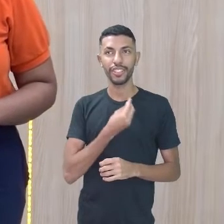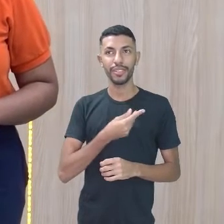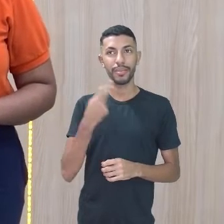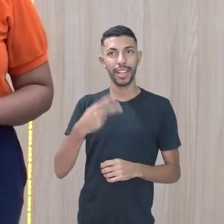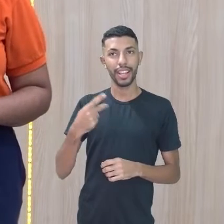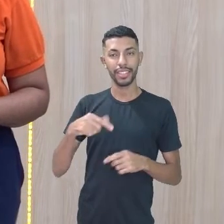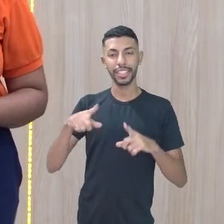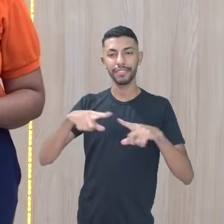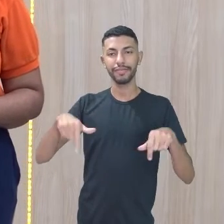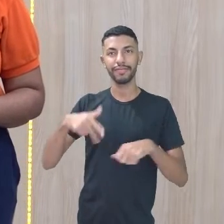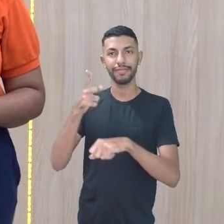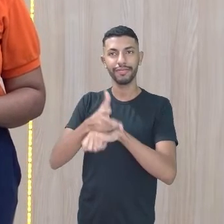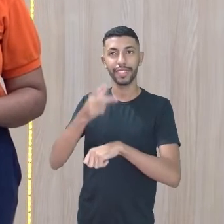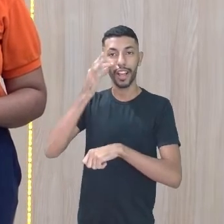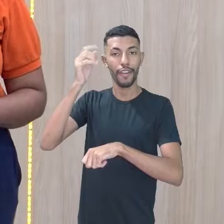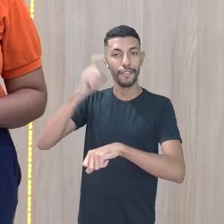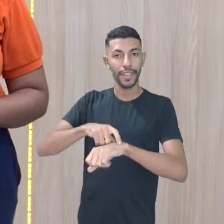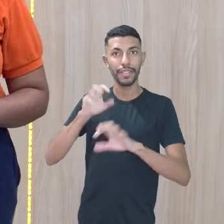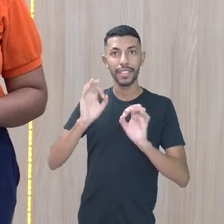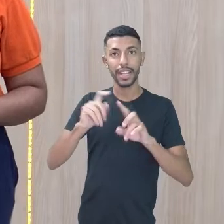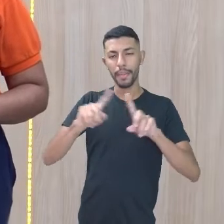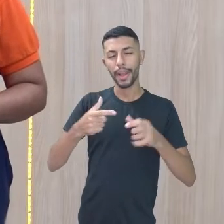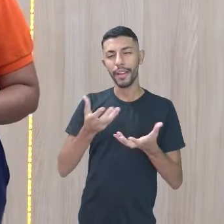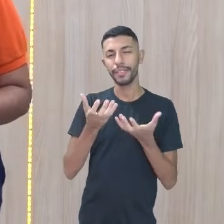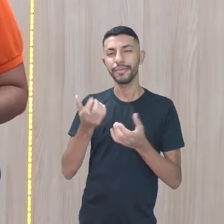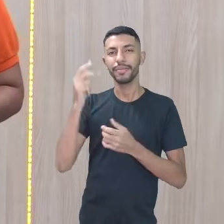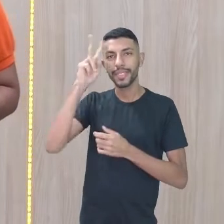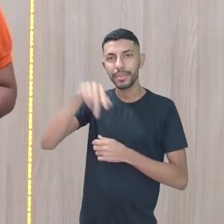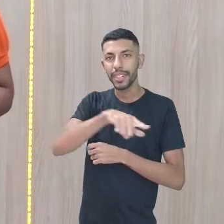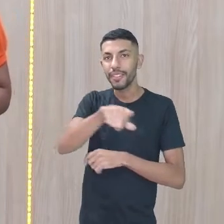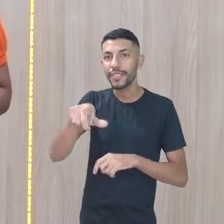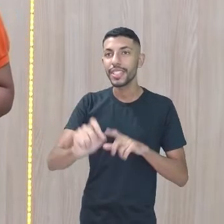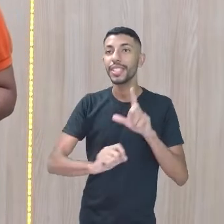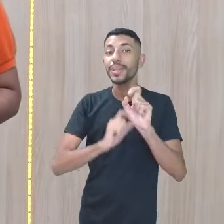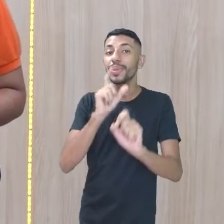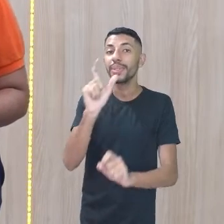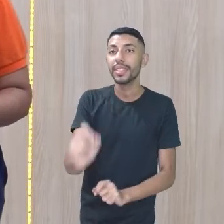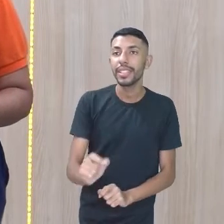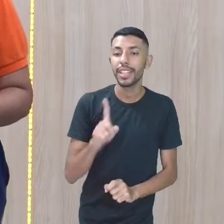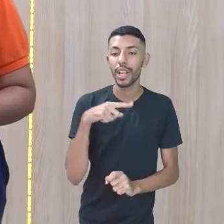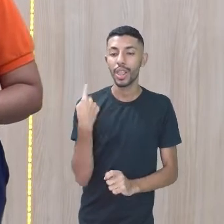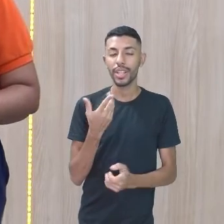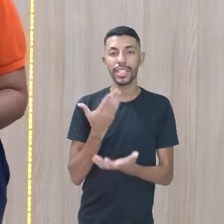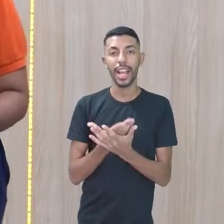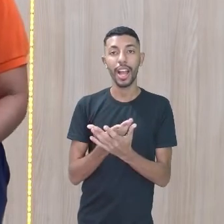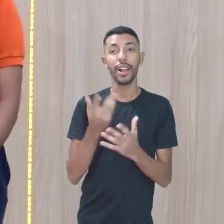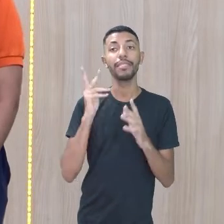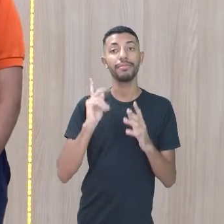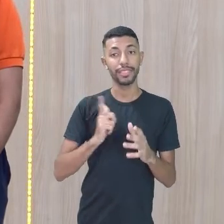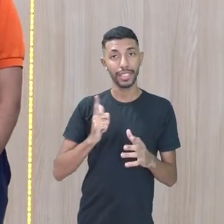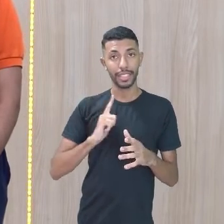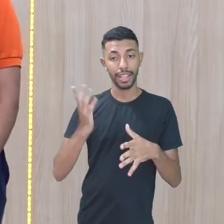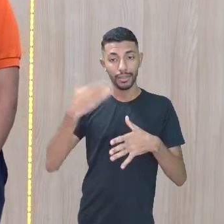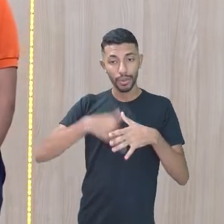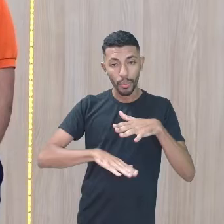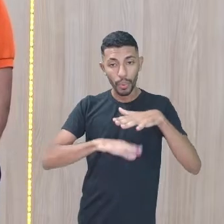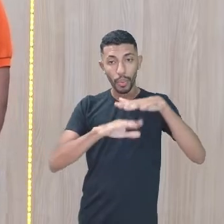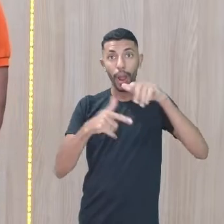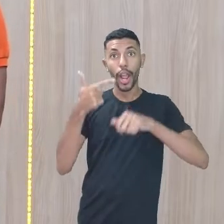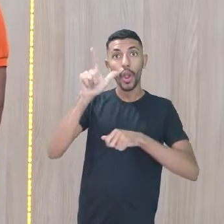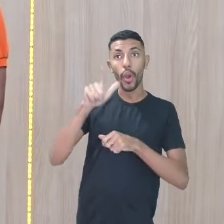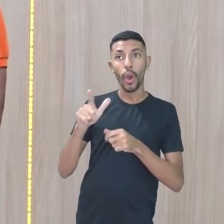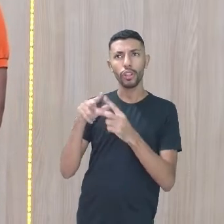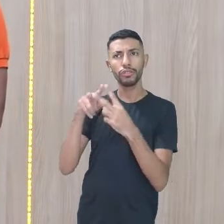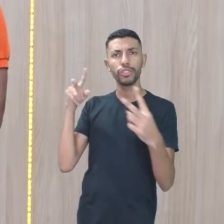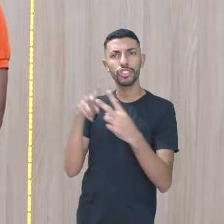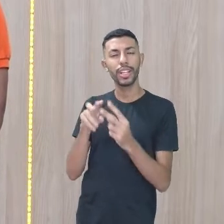ao vivo dos nossos estúdios, mas eu gostaria de relembrá-los, como sempre, que a nossa aula fica disponível em outras plataformas